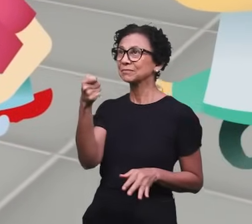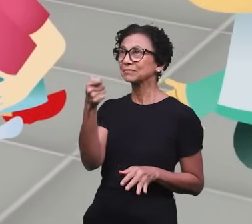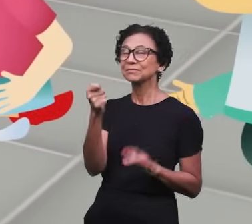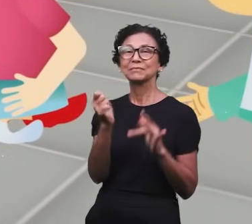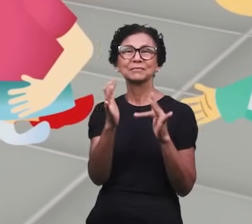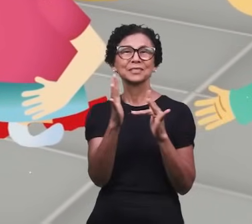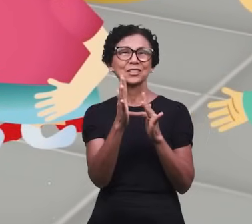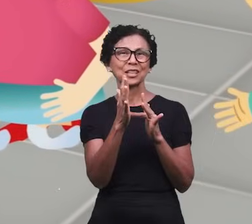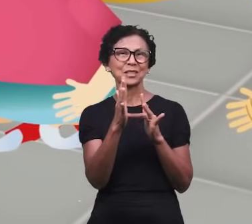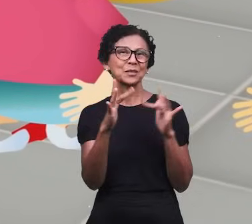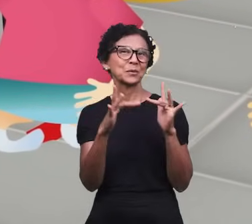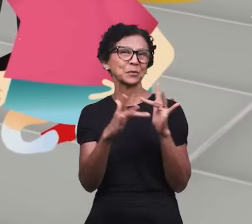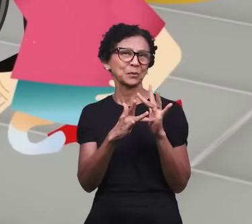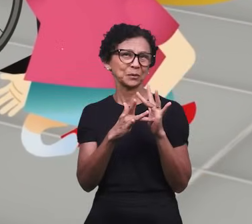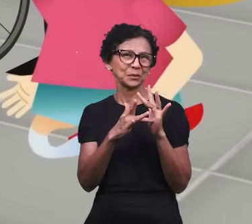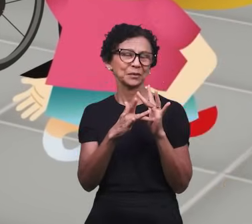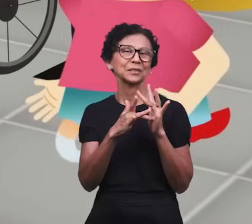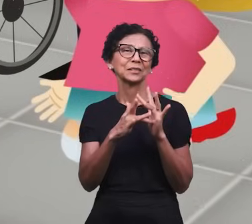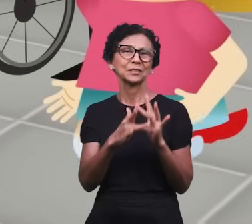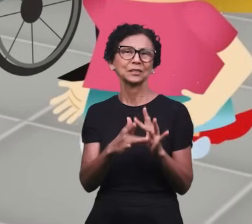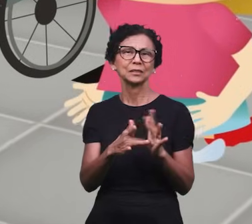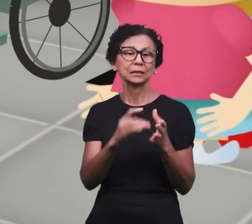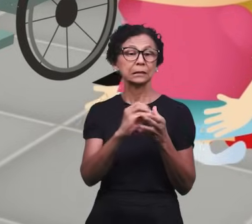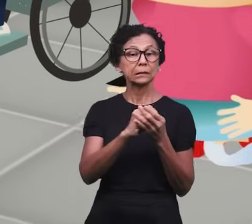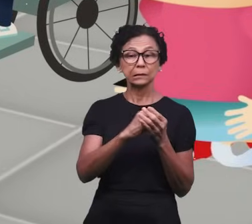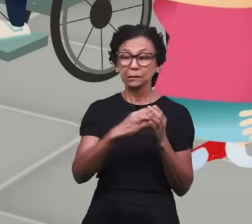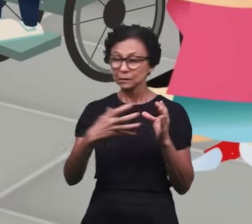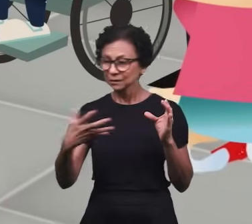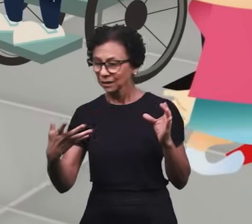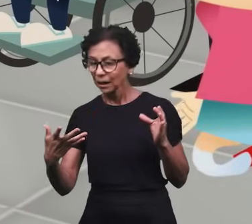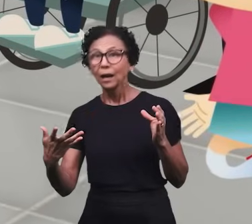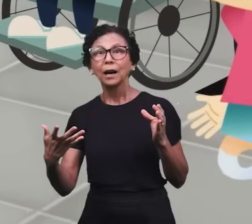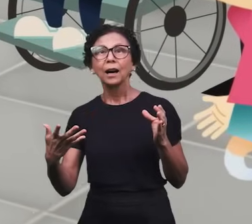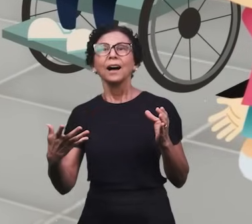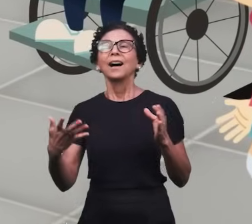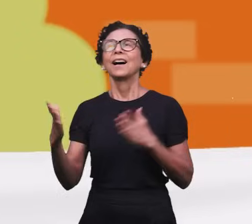O seu nome é Jesus.